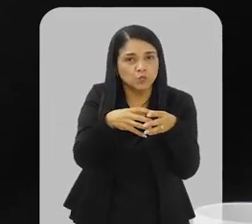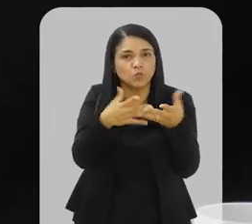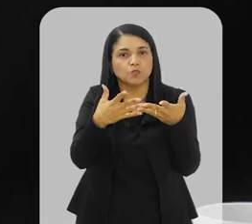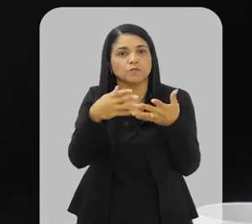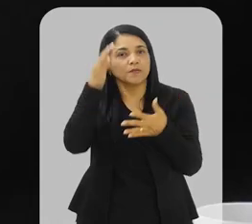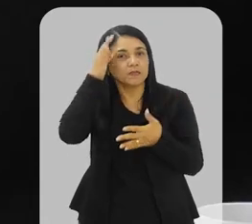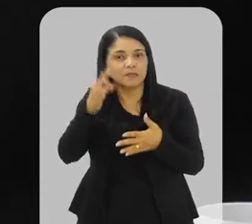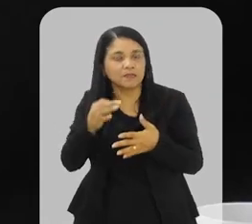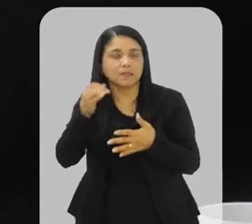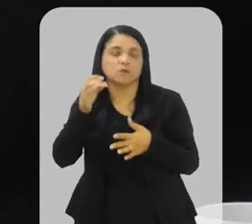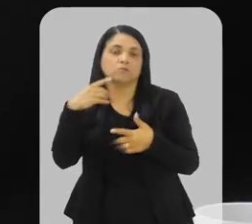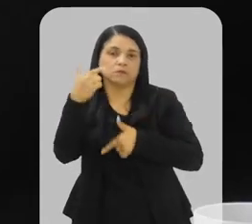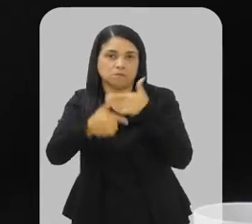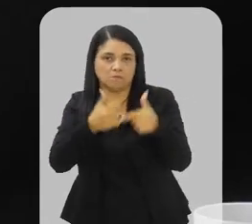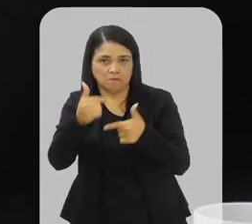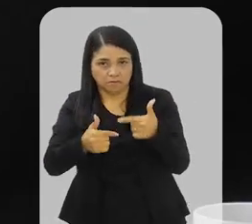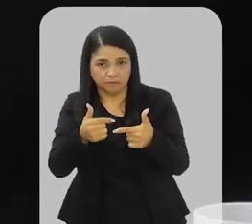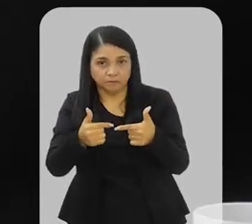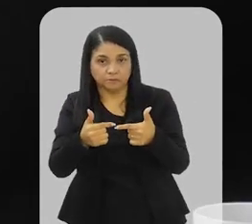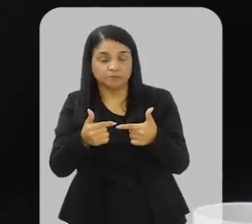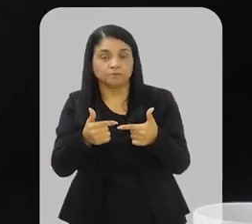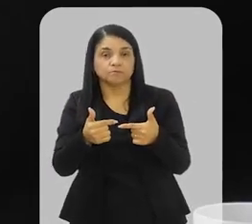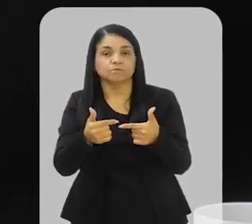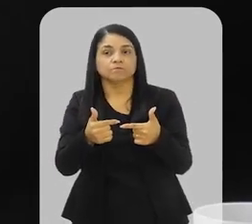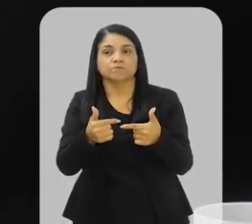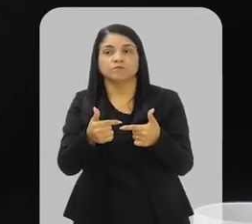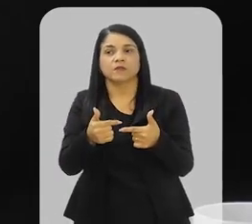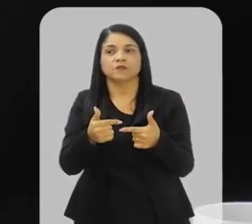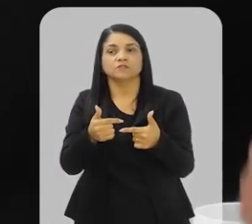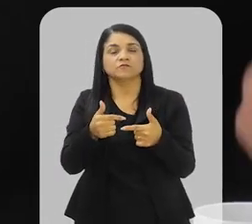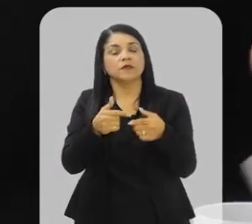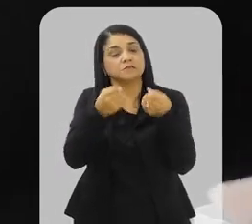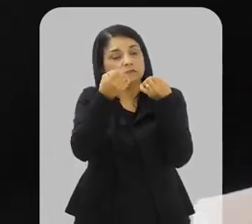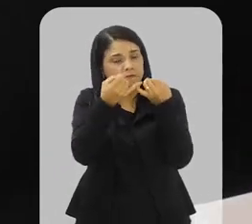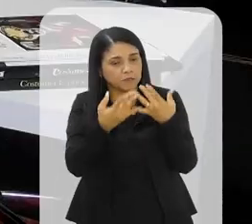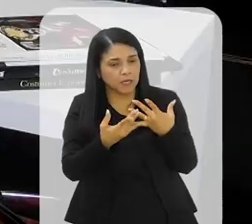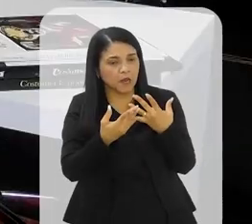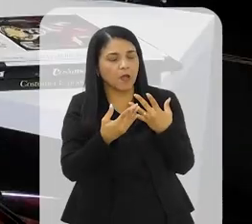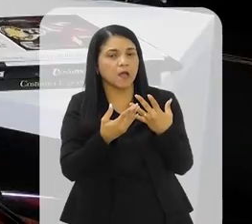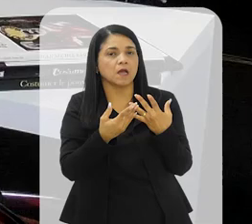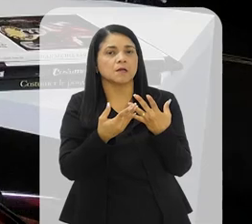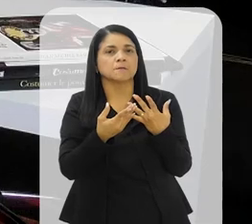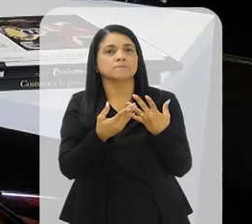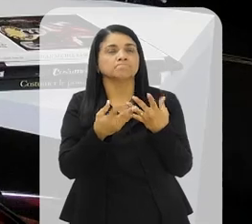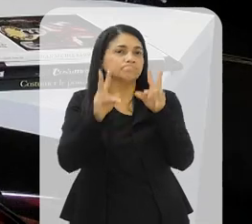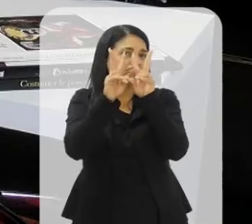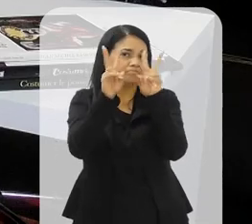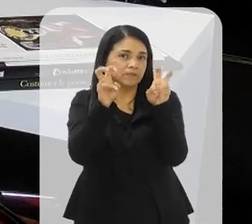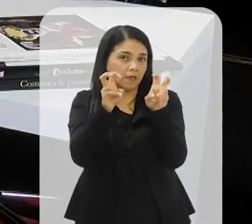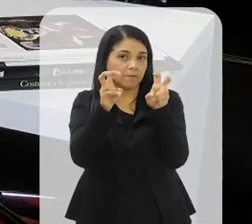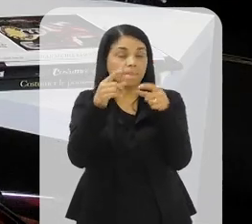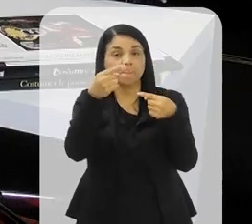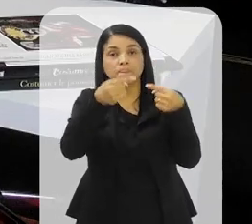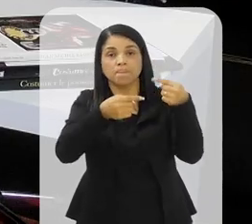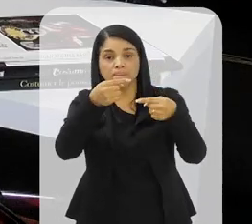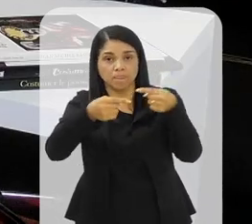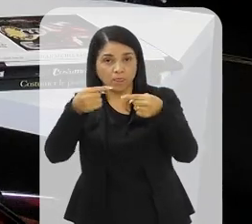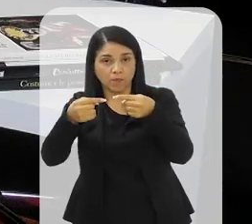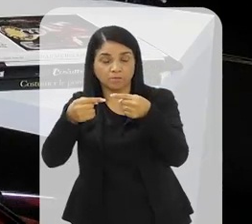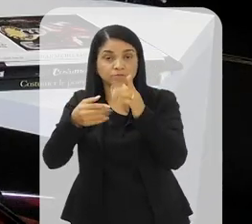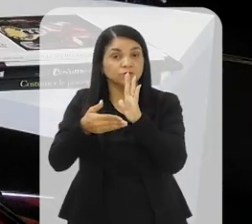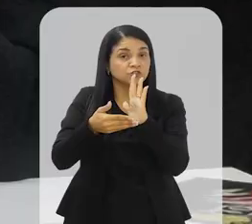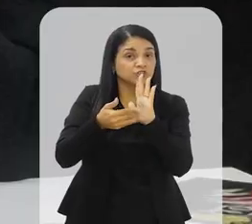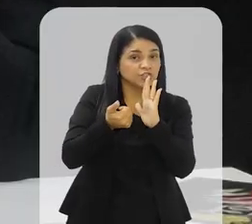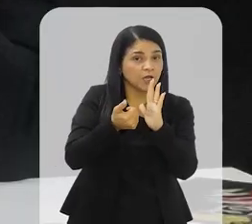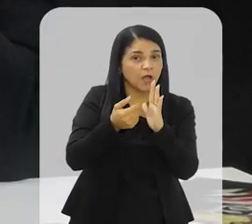todos os essas formações né E para entender bem o seu trabalho e a gente vai falar um pouco dessa questão